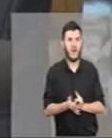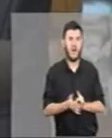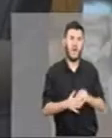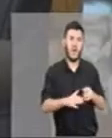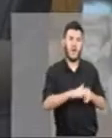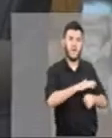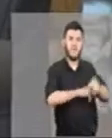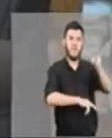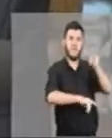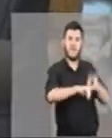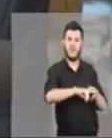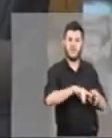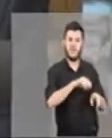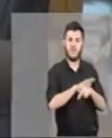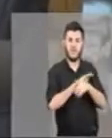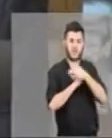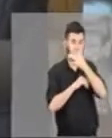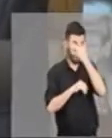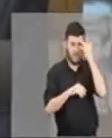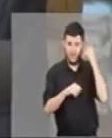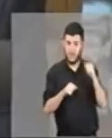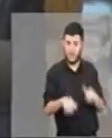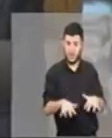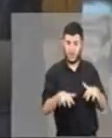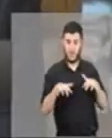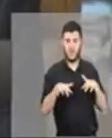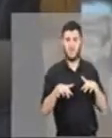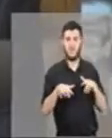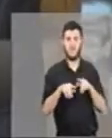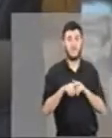da corte, não é? Sem que isso